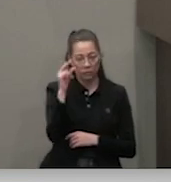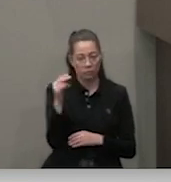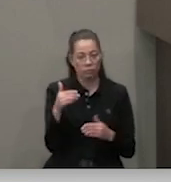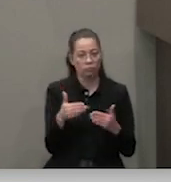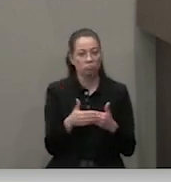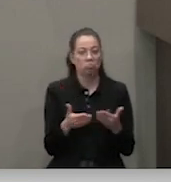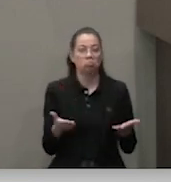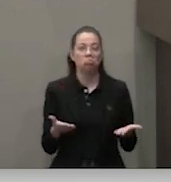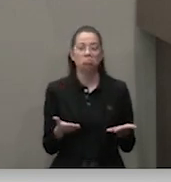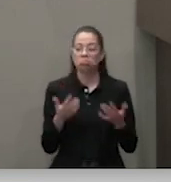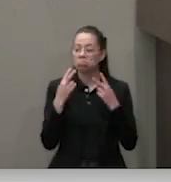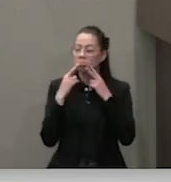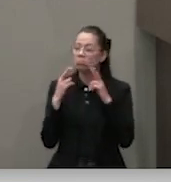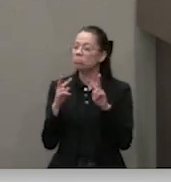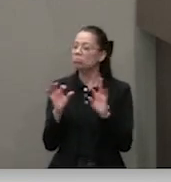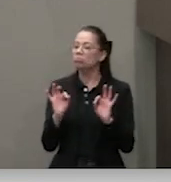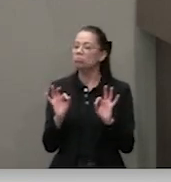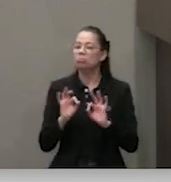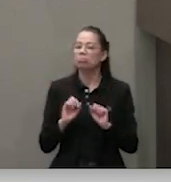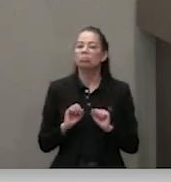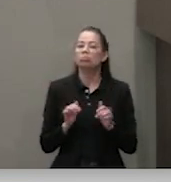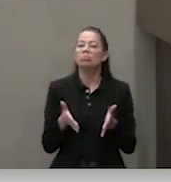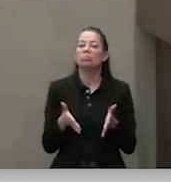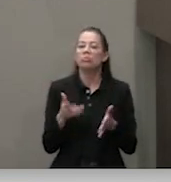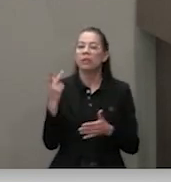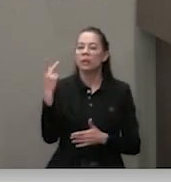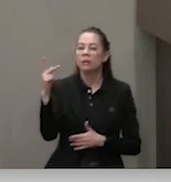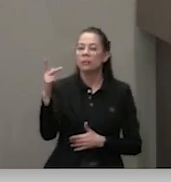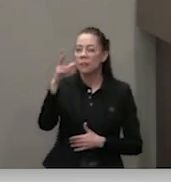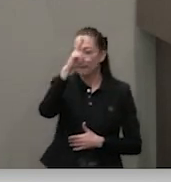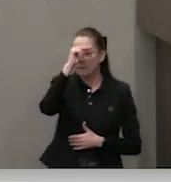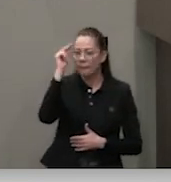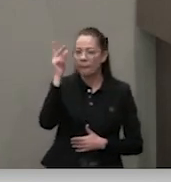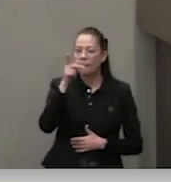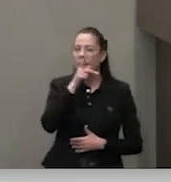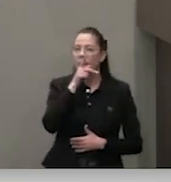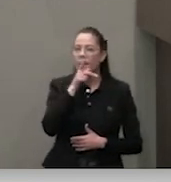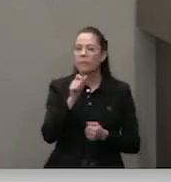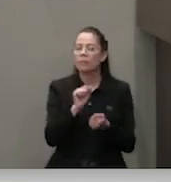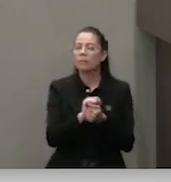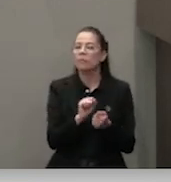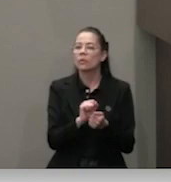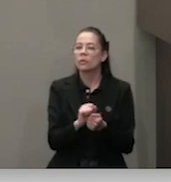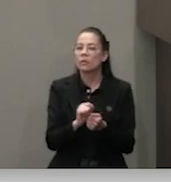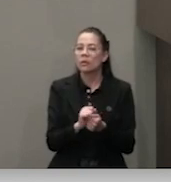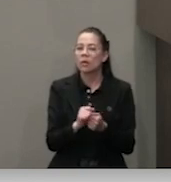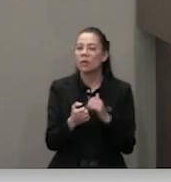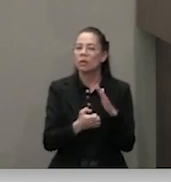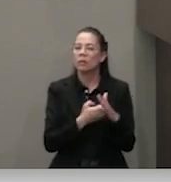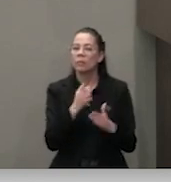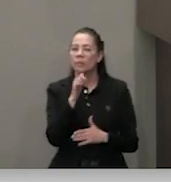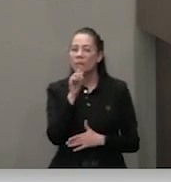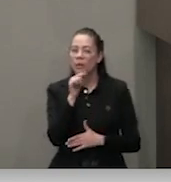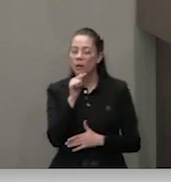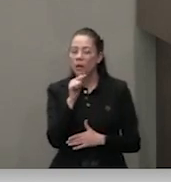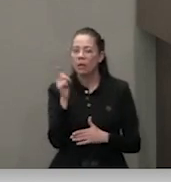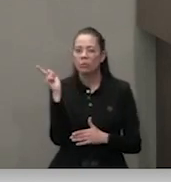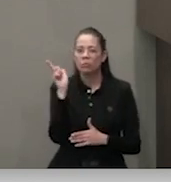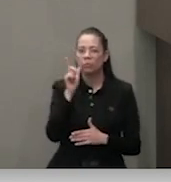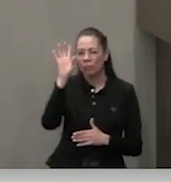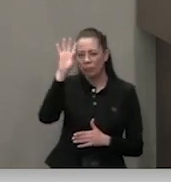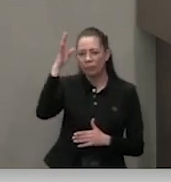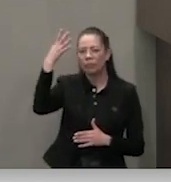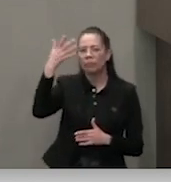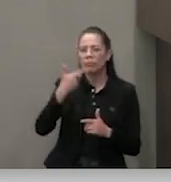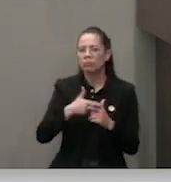até agora a gente não vê ações concretas do prefeito junto a eeg a cors para resolver os problemas